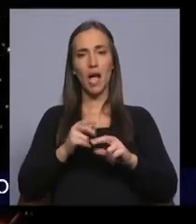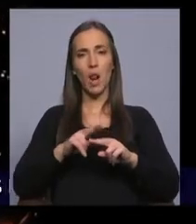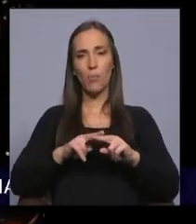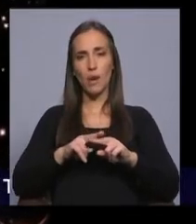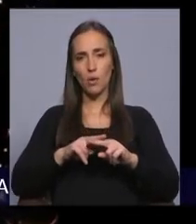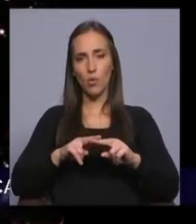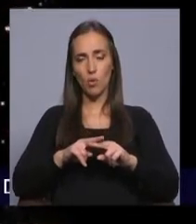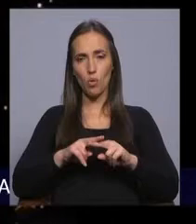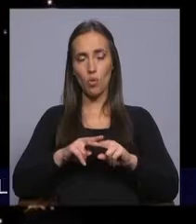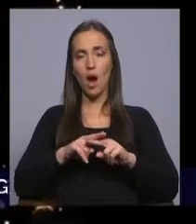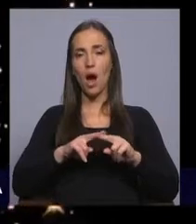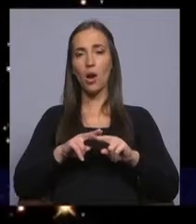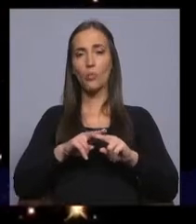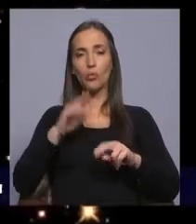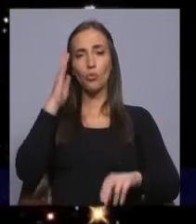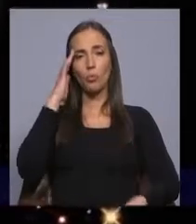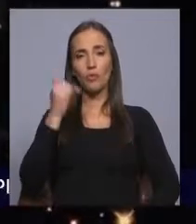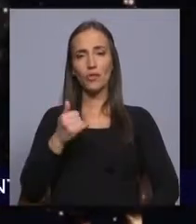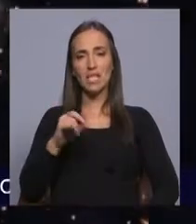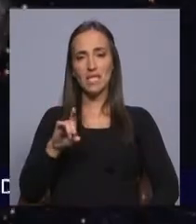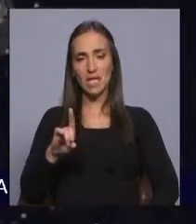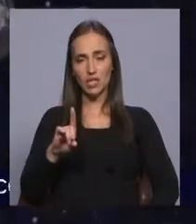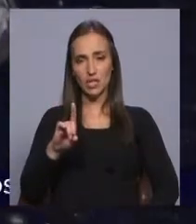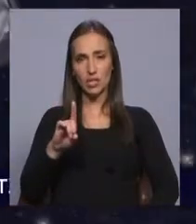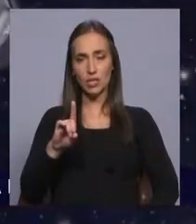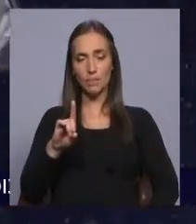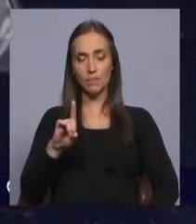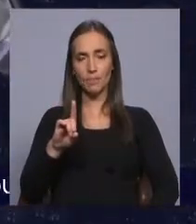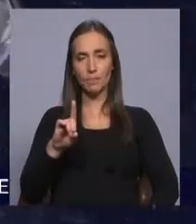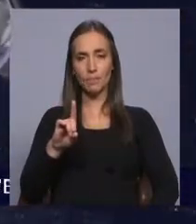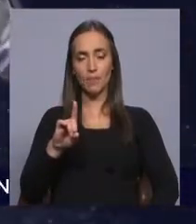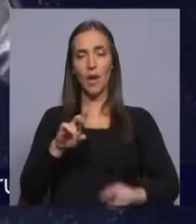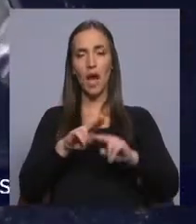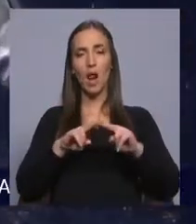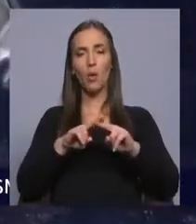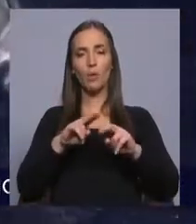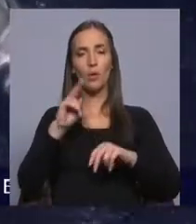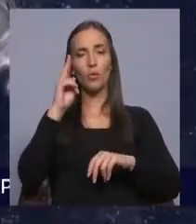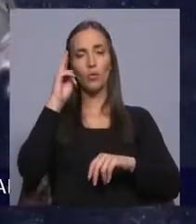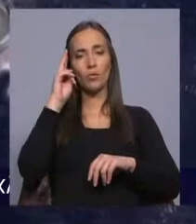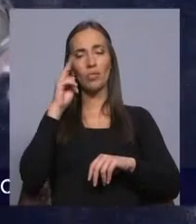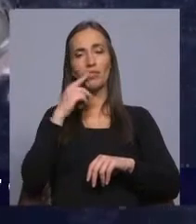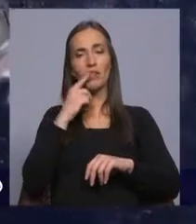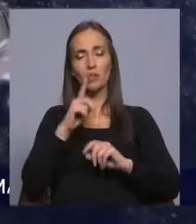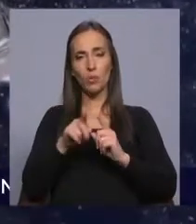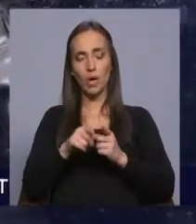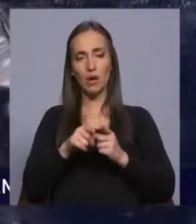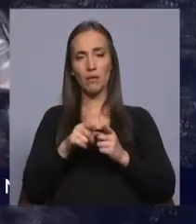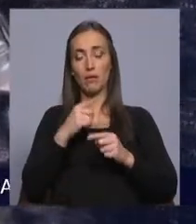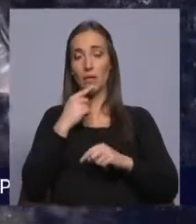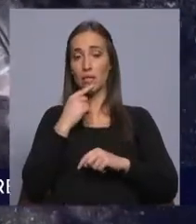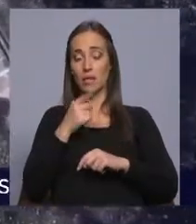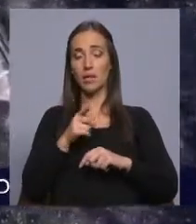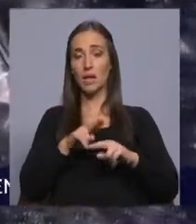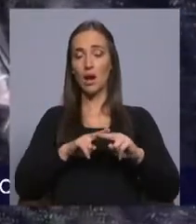alumínio 26. E o que é que diz este elemento químico? Diz que este elemento químico só